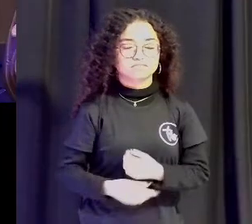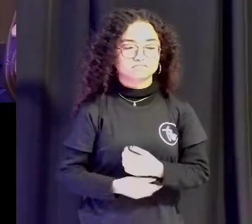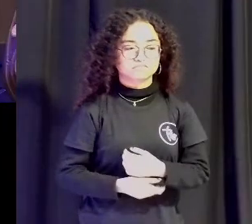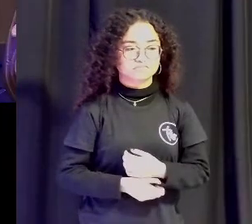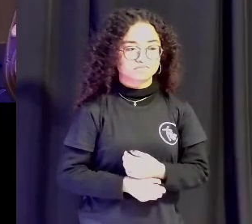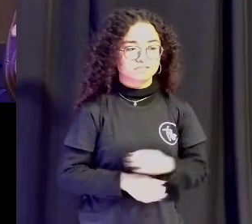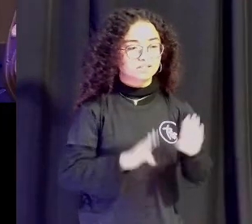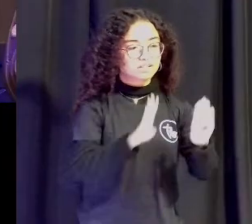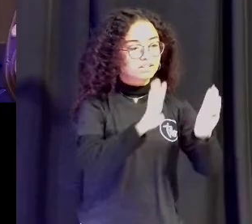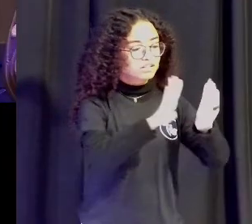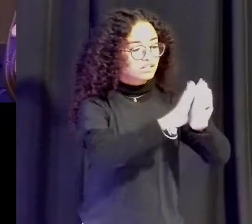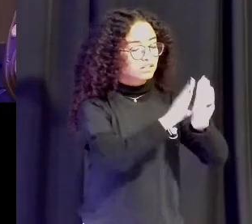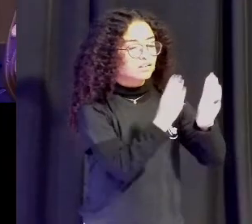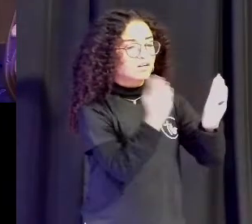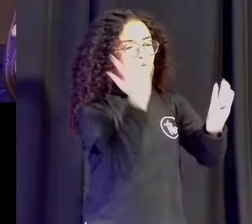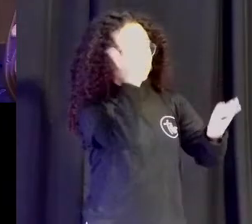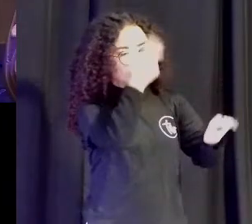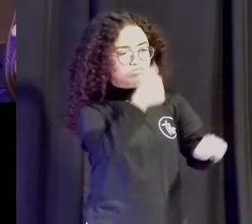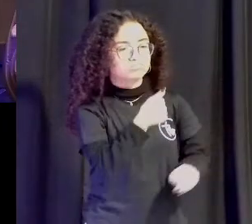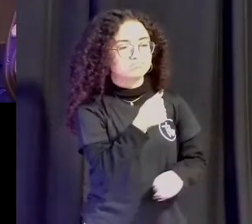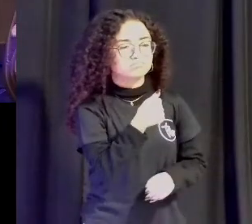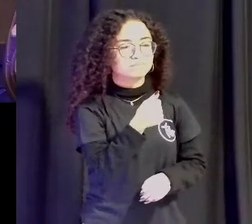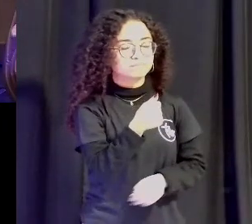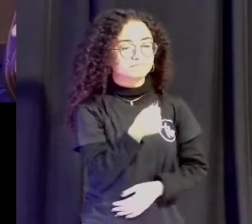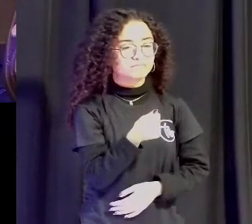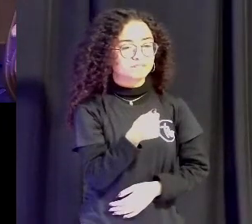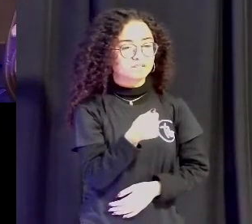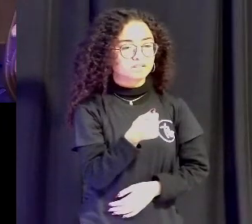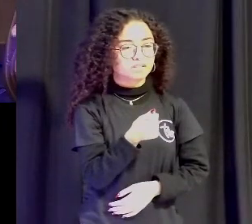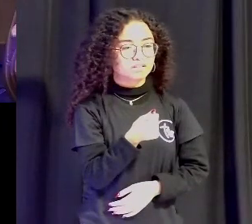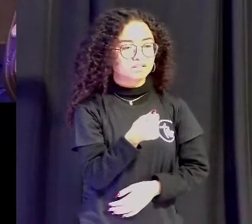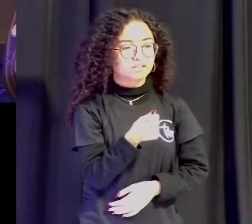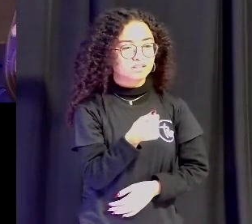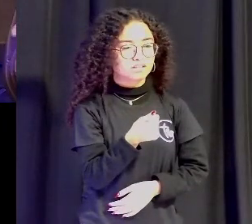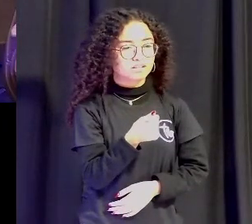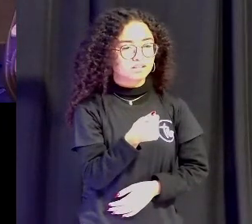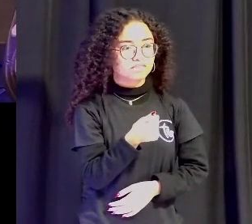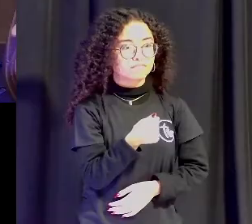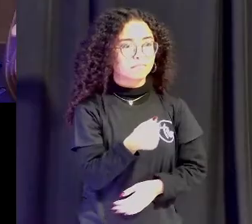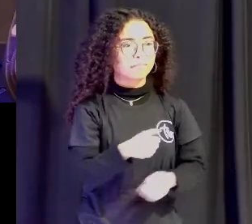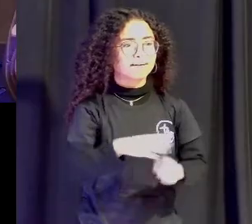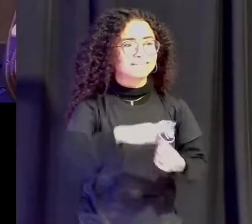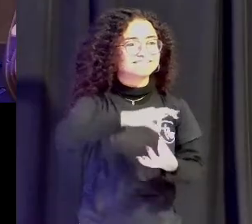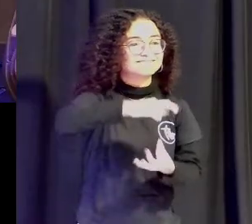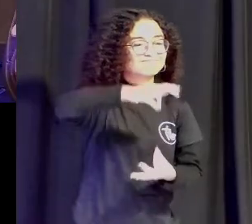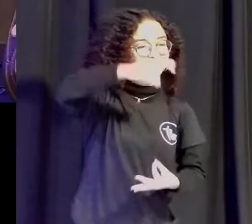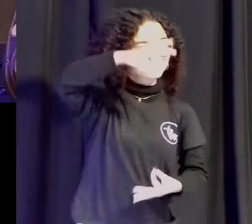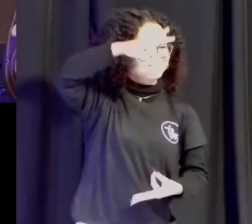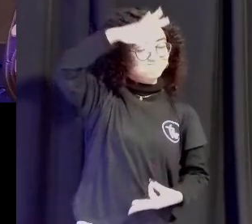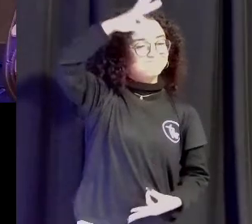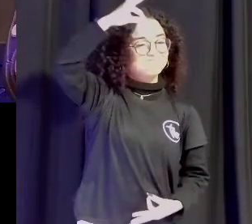A porta formosa, ela media cerca de 25 metros de altura